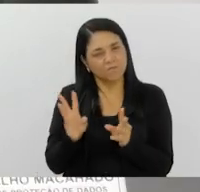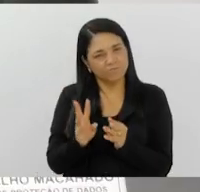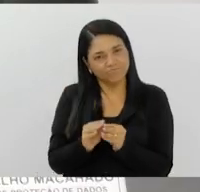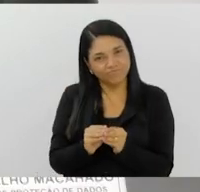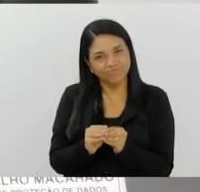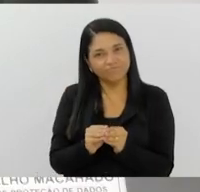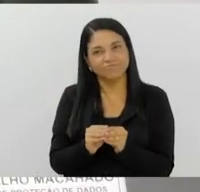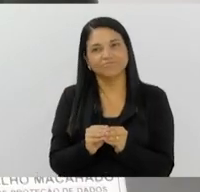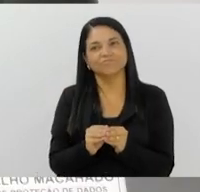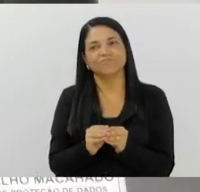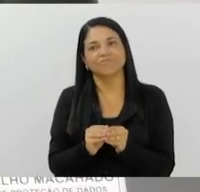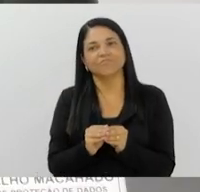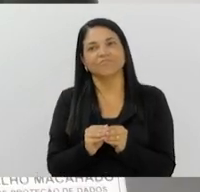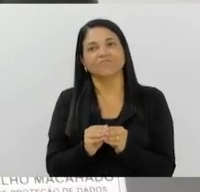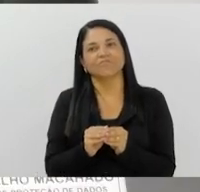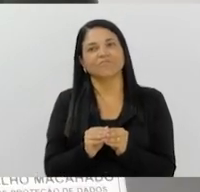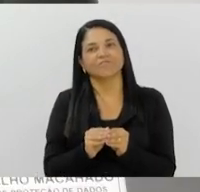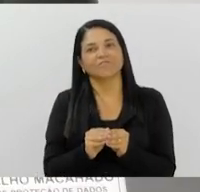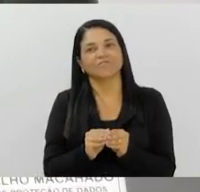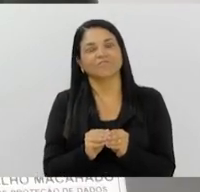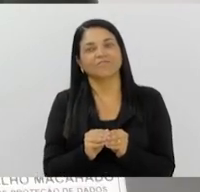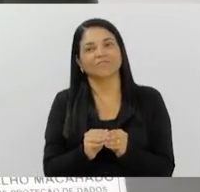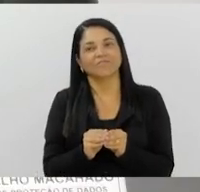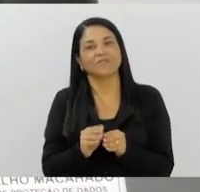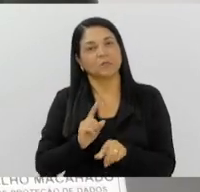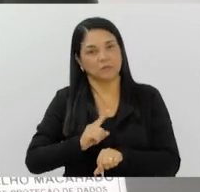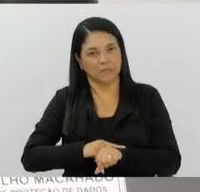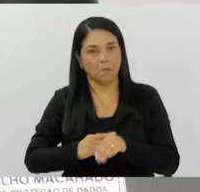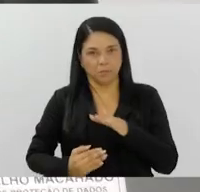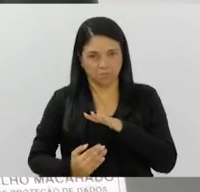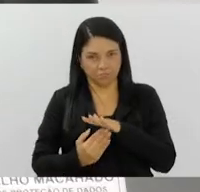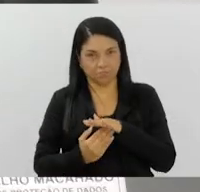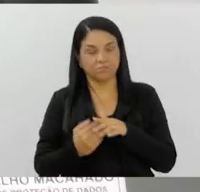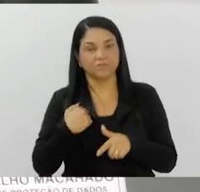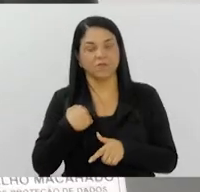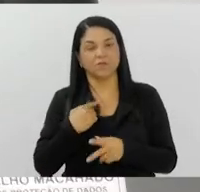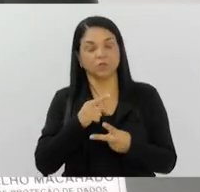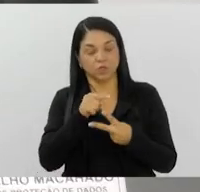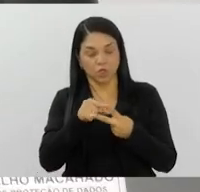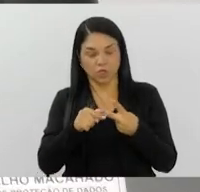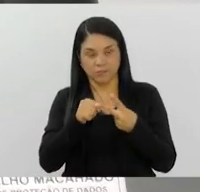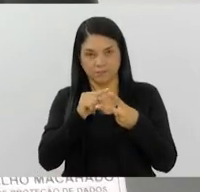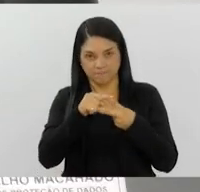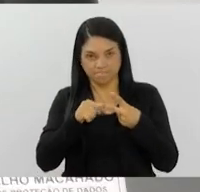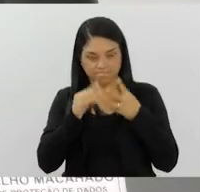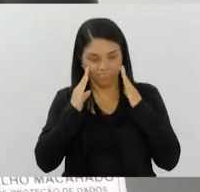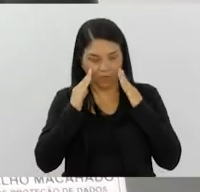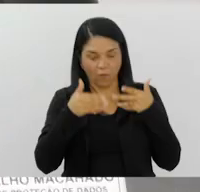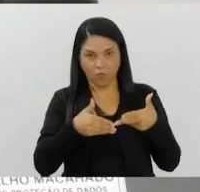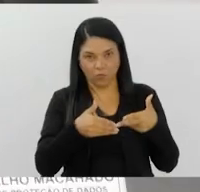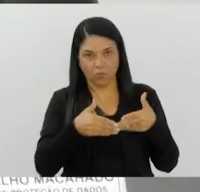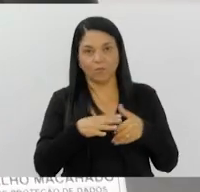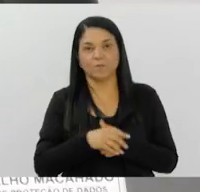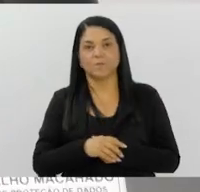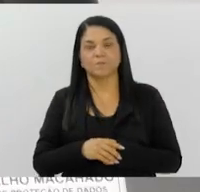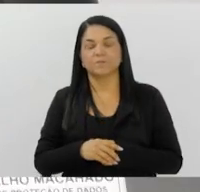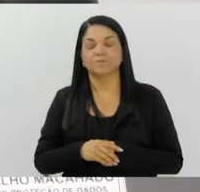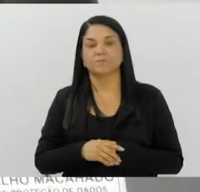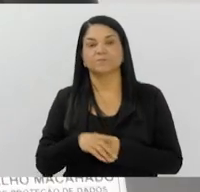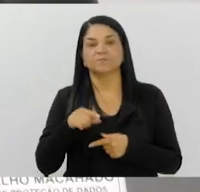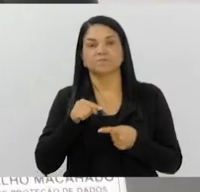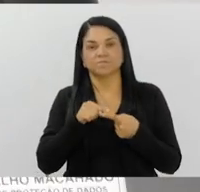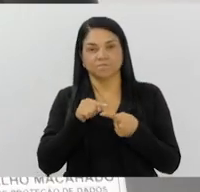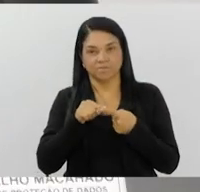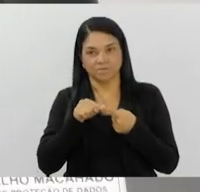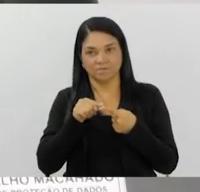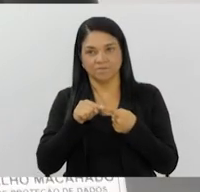pelo a gente tem uma limitação de tempo eu vou tentar focar em dois pontos eh começando Claro por